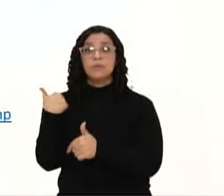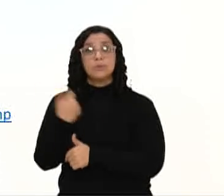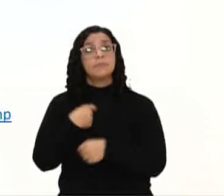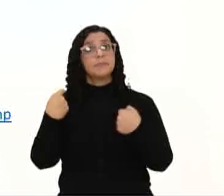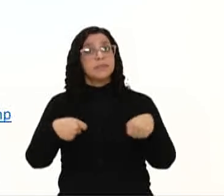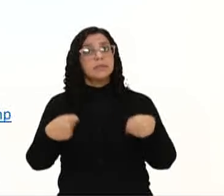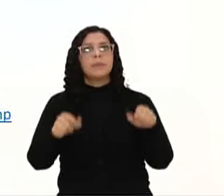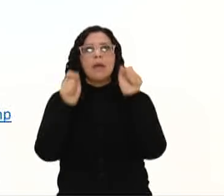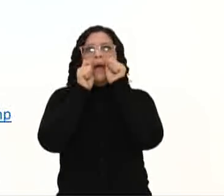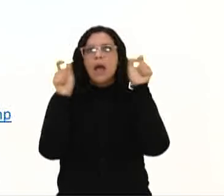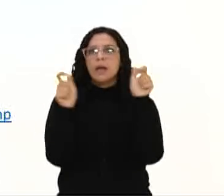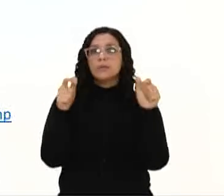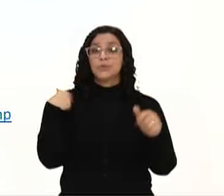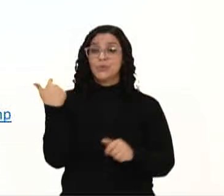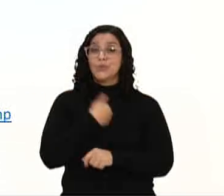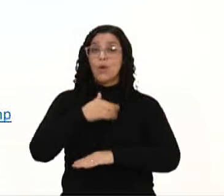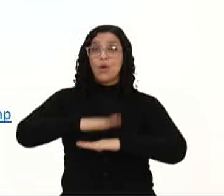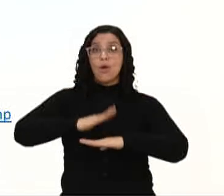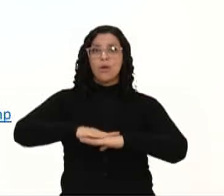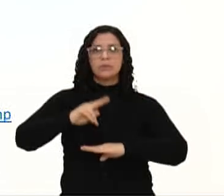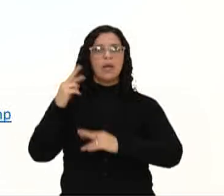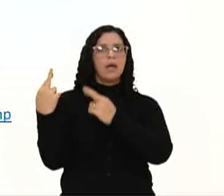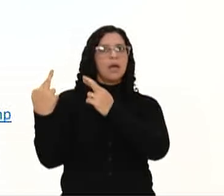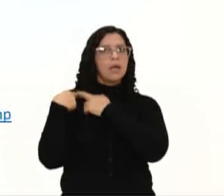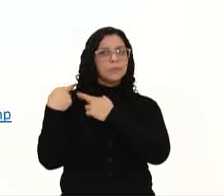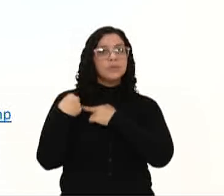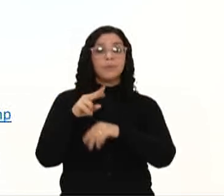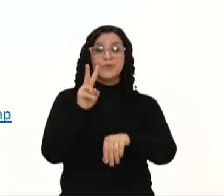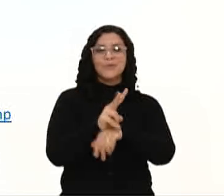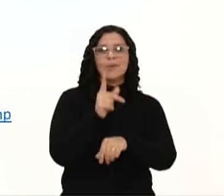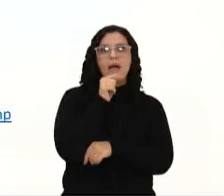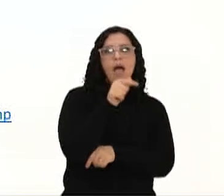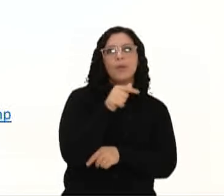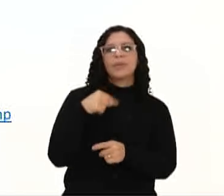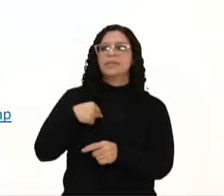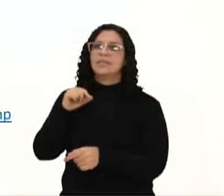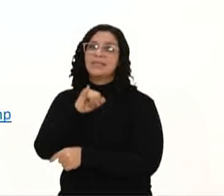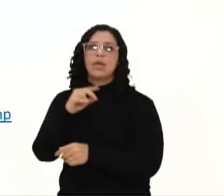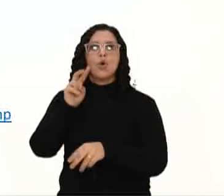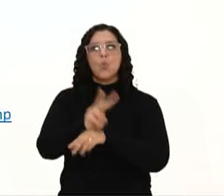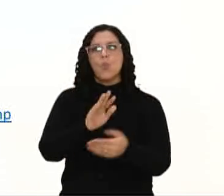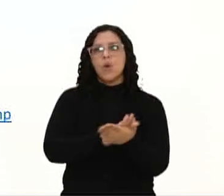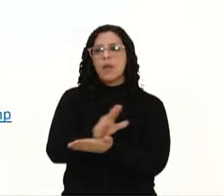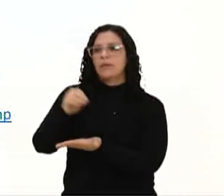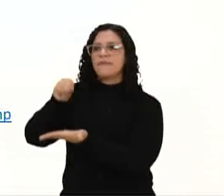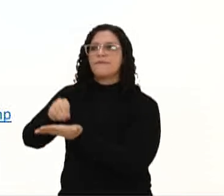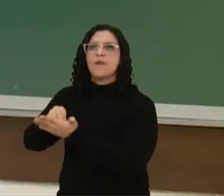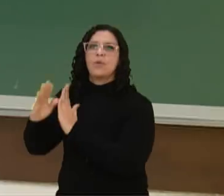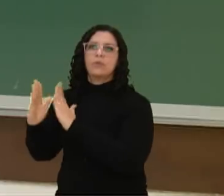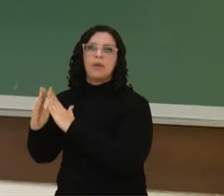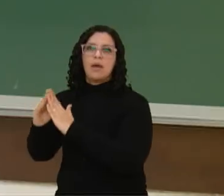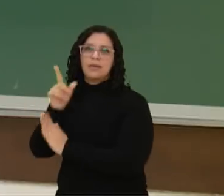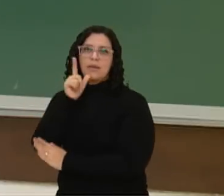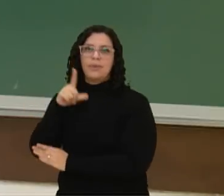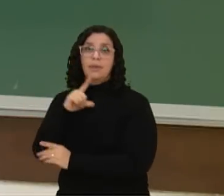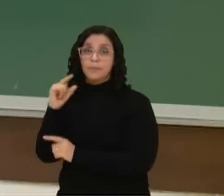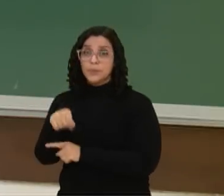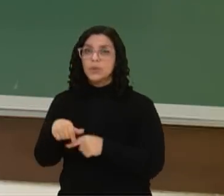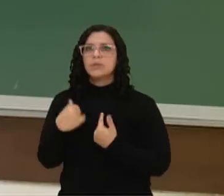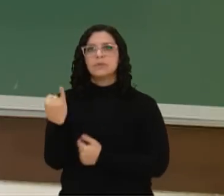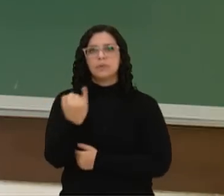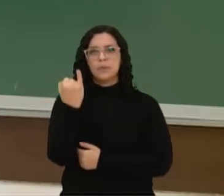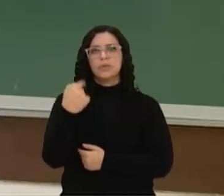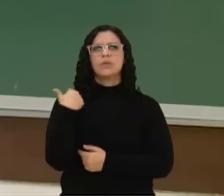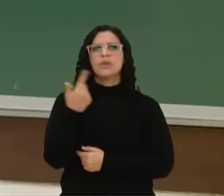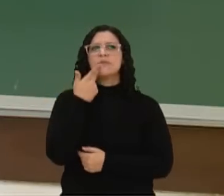portanto, é a própria população que vai ter menos disponível essa água para consumo, certo? Então, bem importante. O que nós